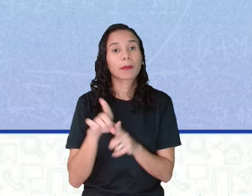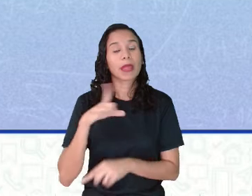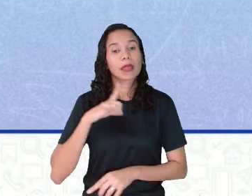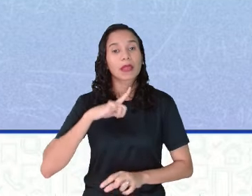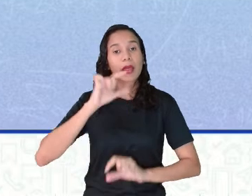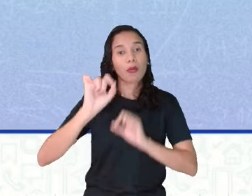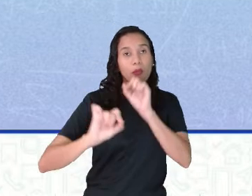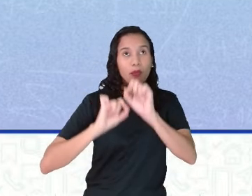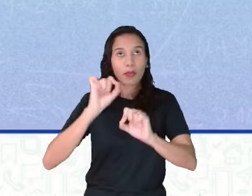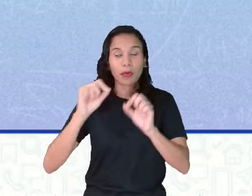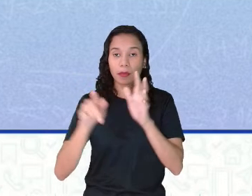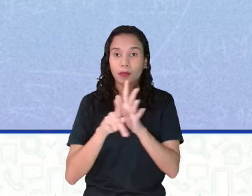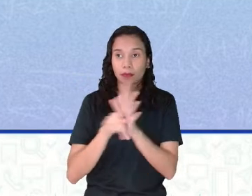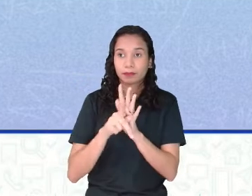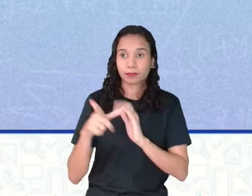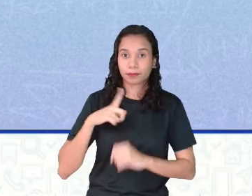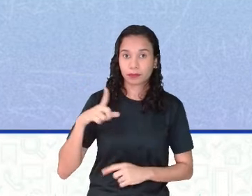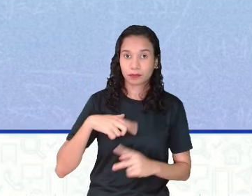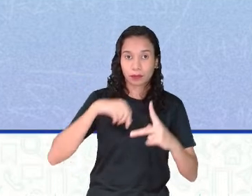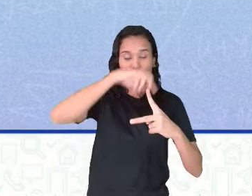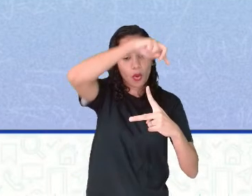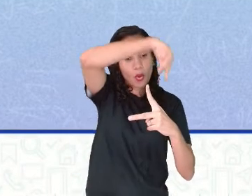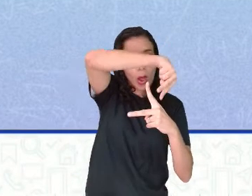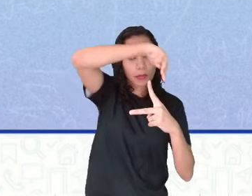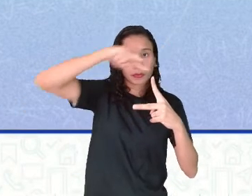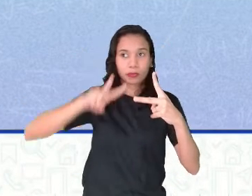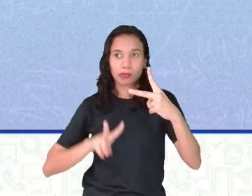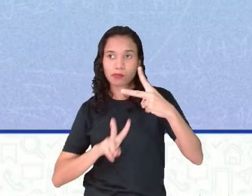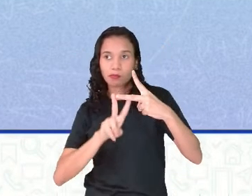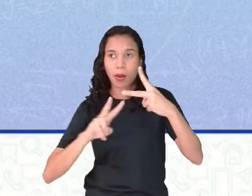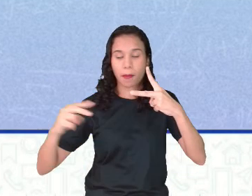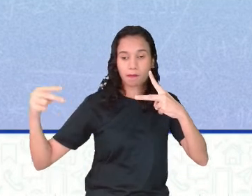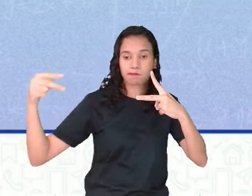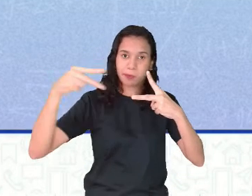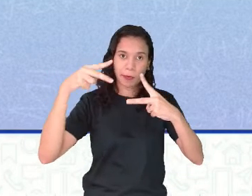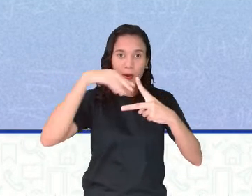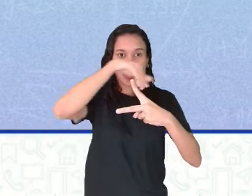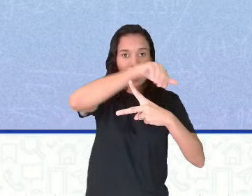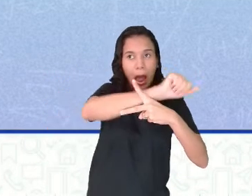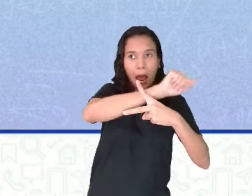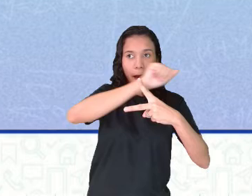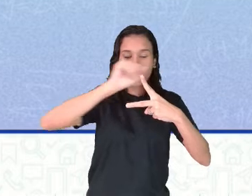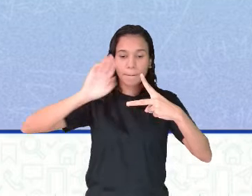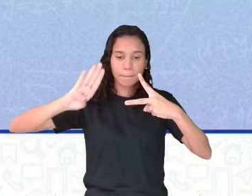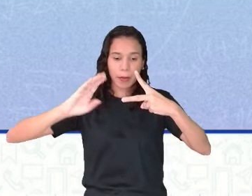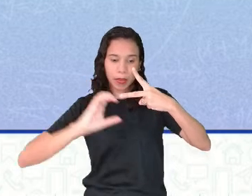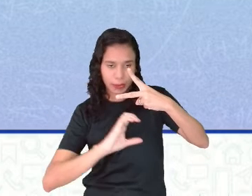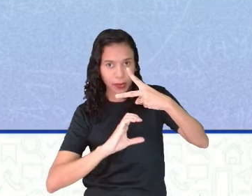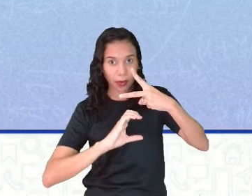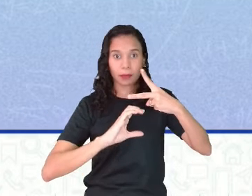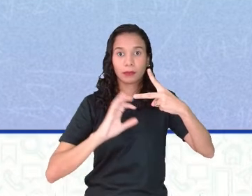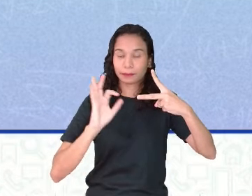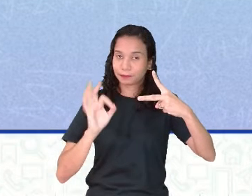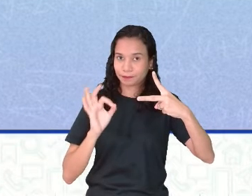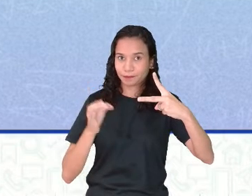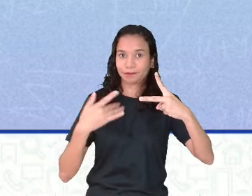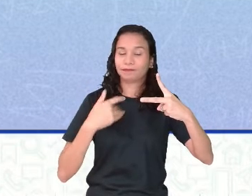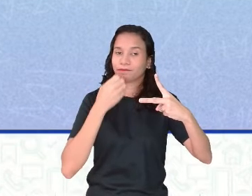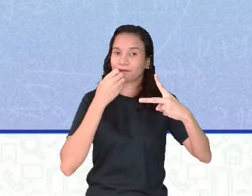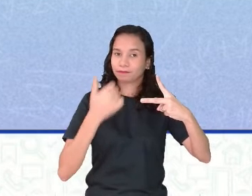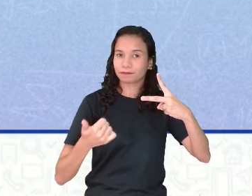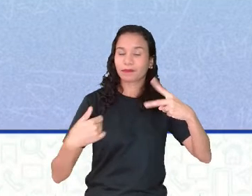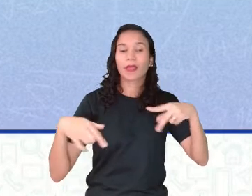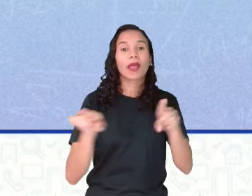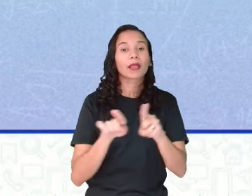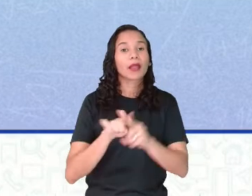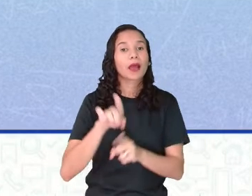tem os lados, tá? Que são esses ladinhos aqui, que eu vou colocar aqui letrinhas, ó, A, B e C, beleza? E